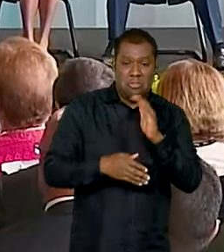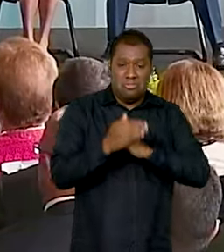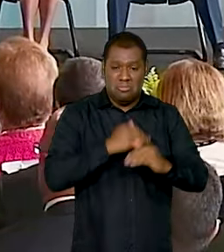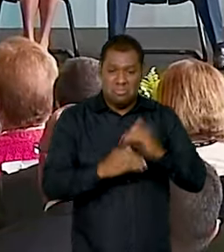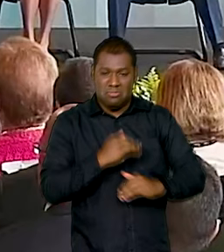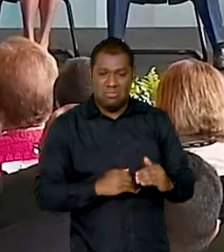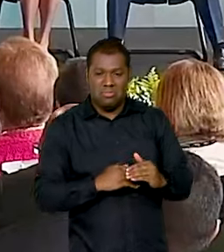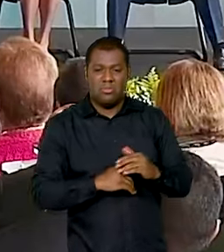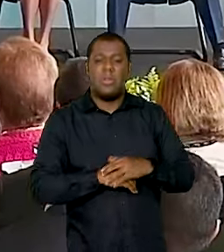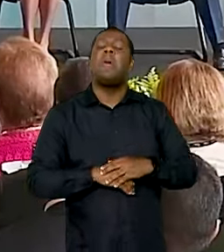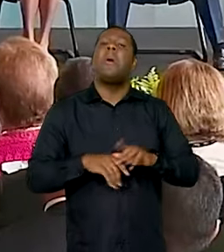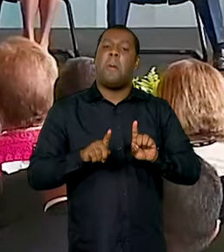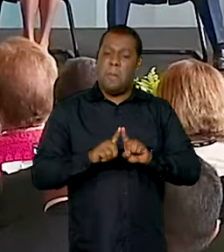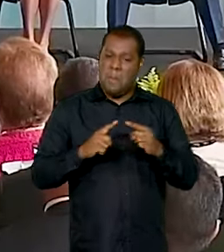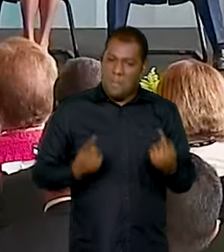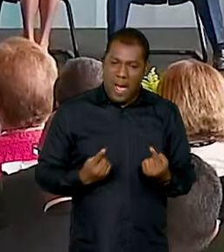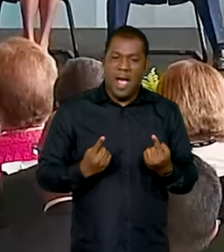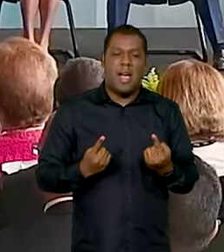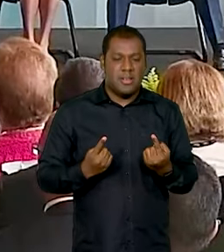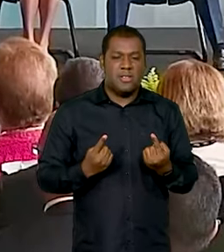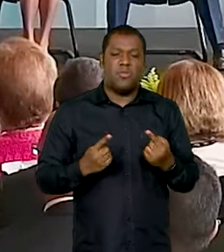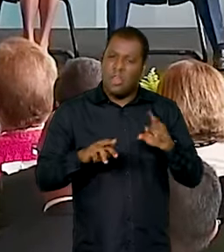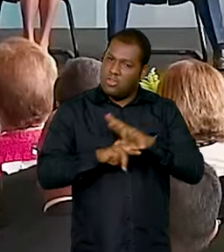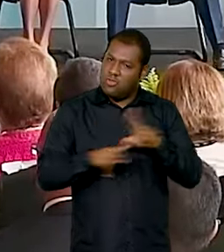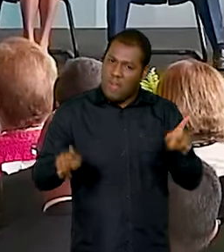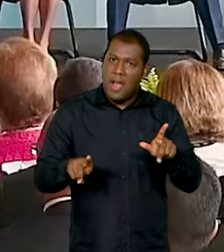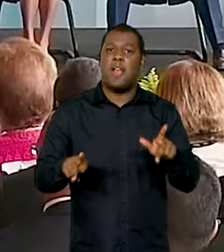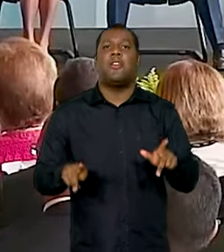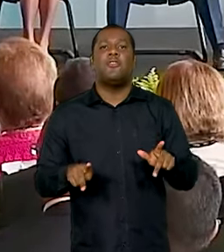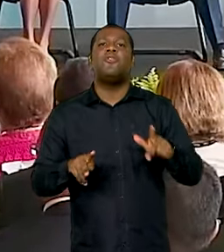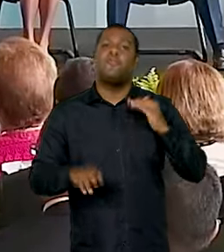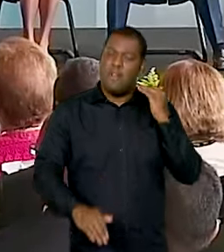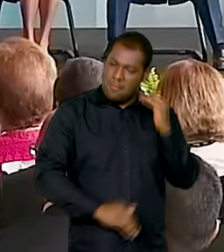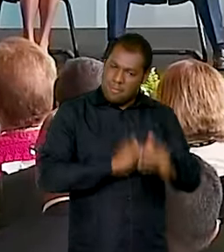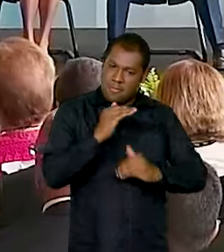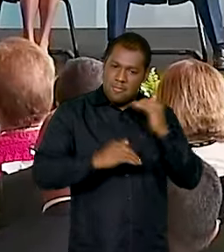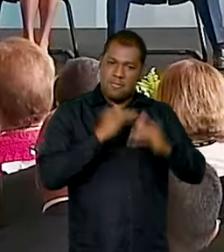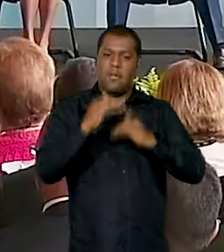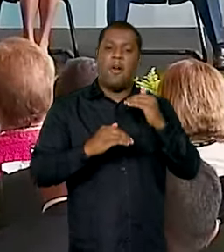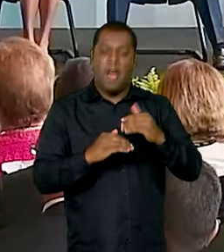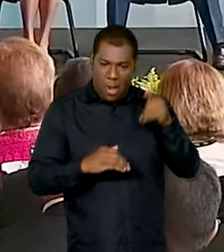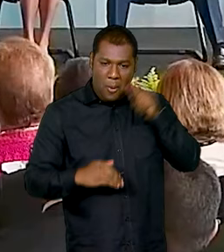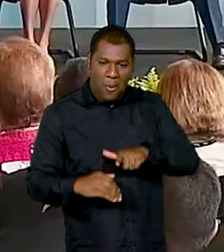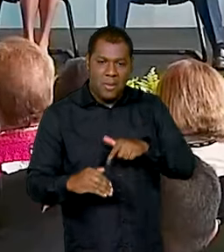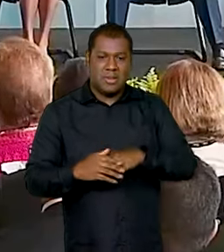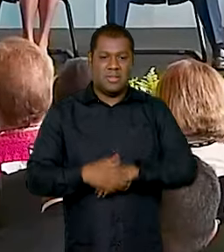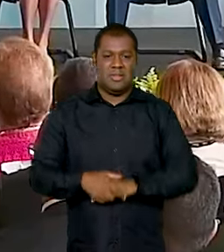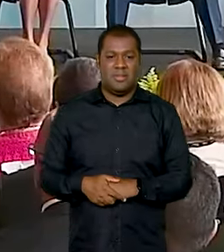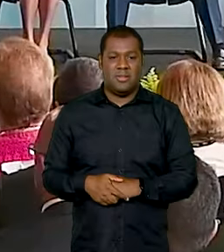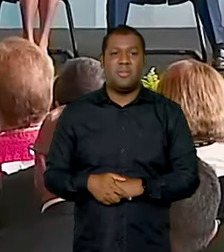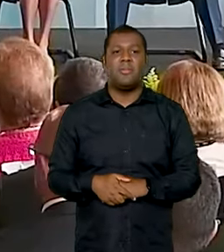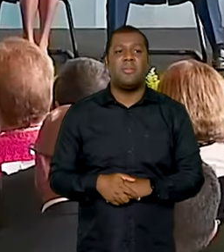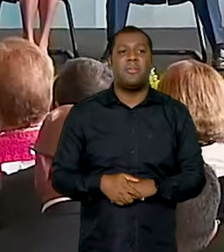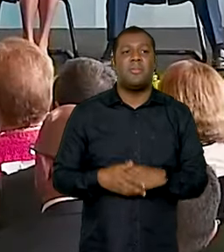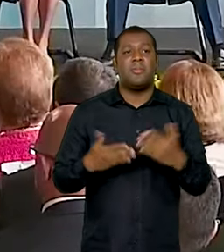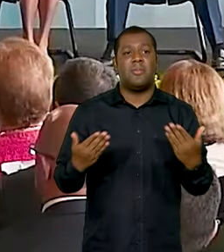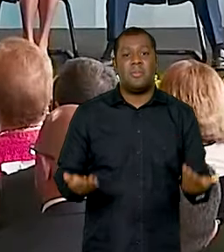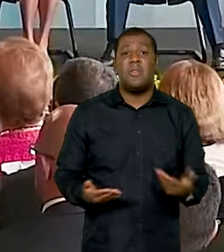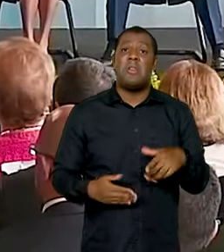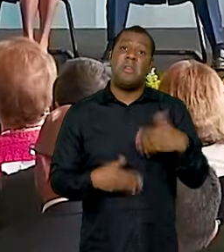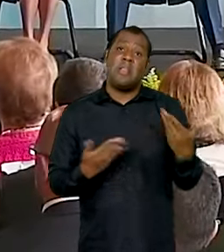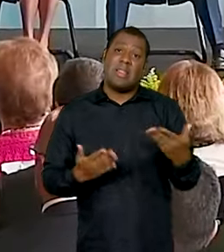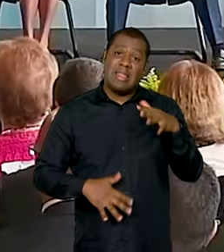certeza não haverá é possível que uma mudança de ênfase é possível que um ou outro colaborador seja